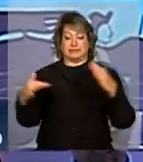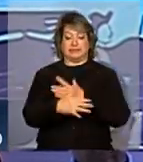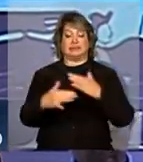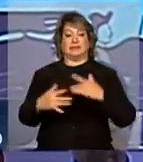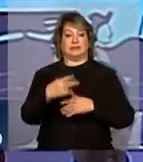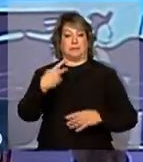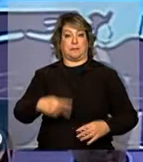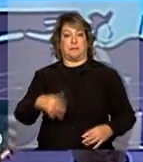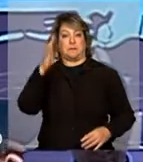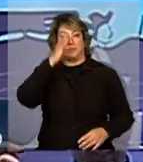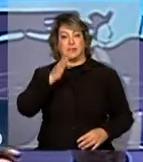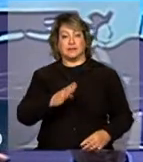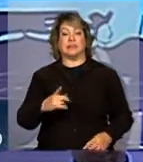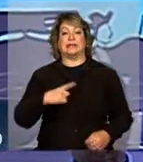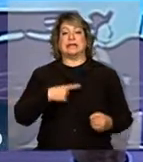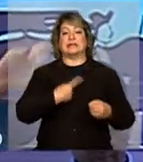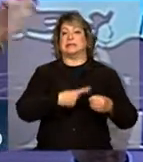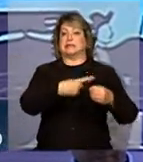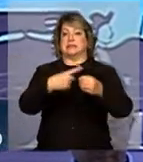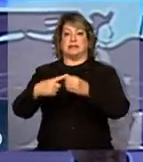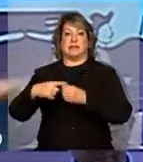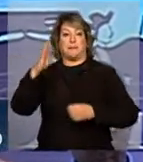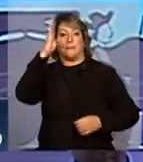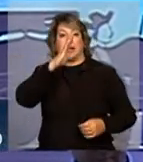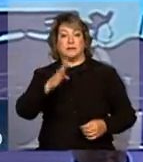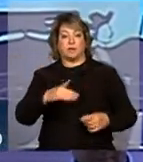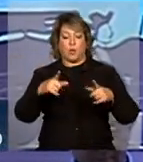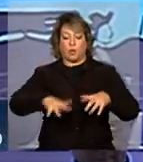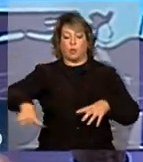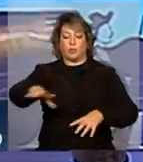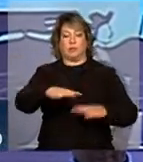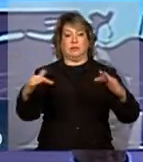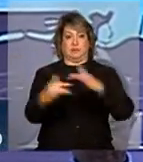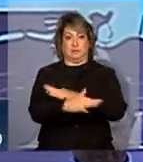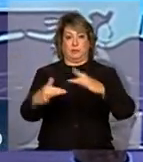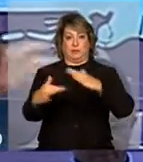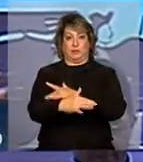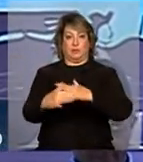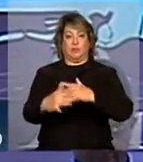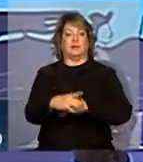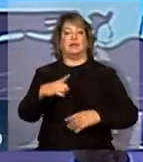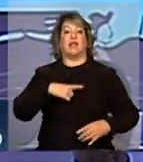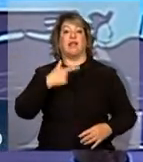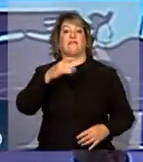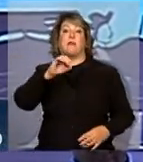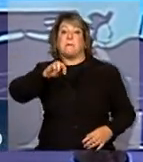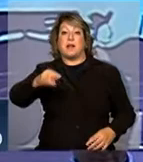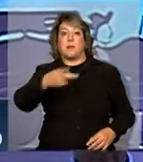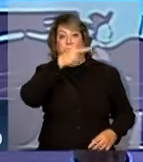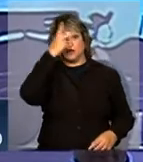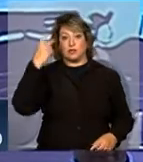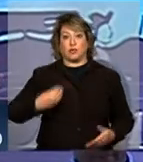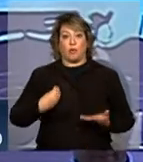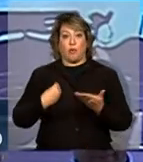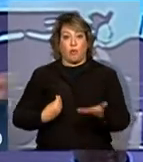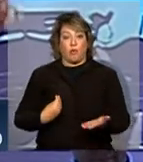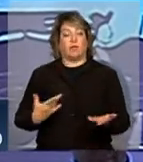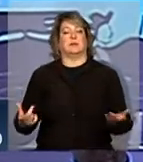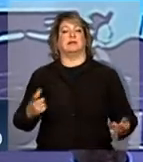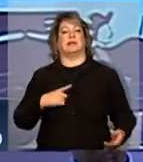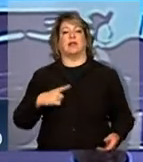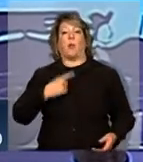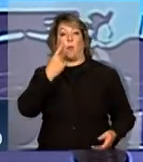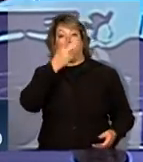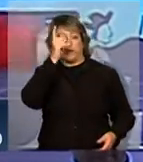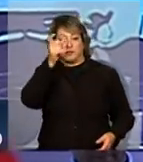brasileiras, tem cidades no Brasil, regiões metropolitanas, com 20 milhões de habitantes, em que uma